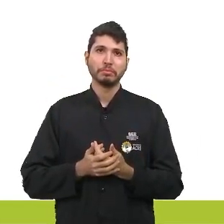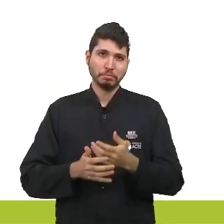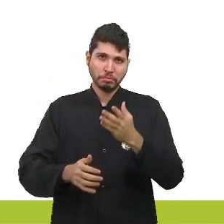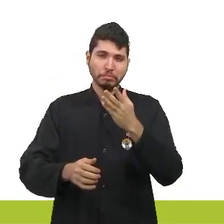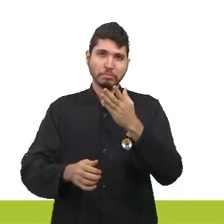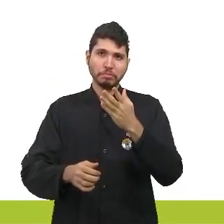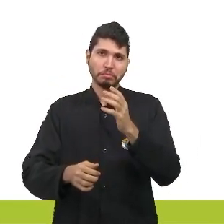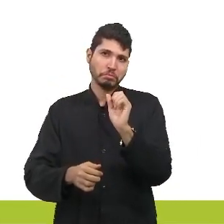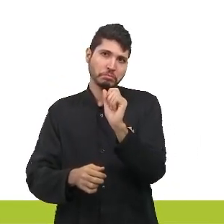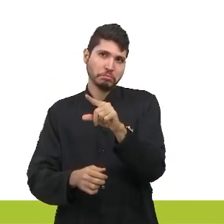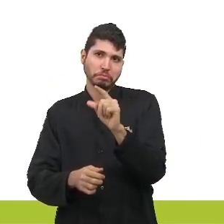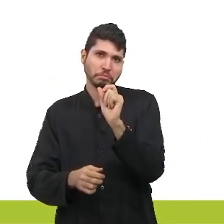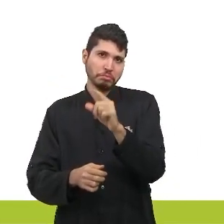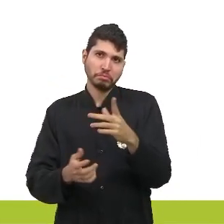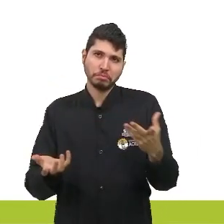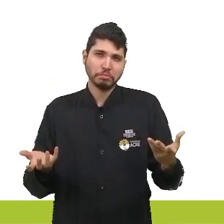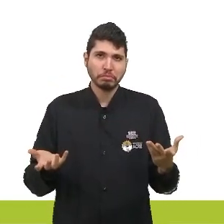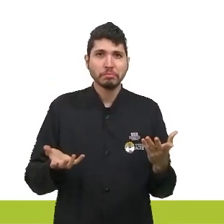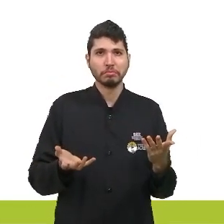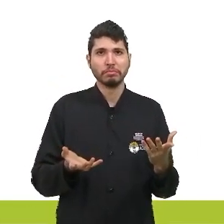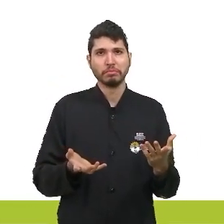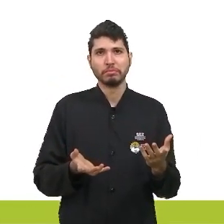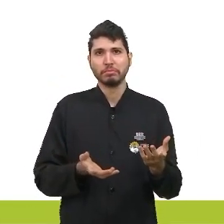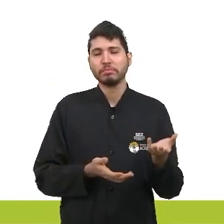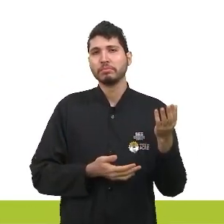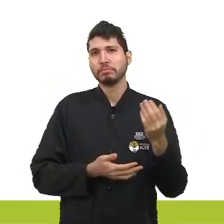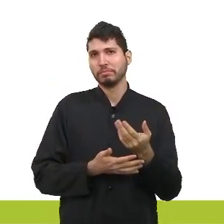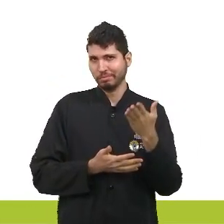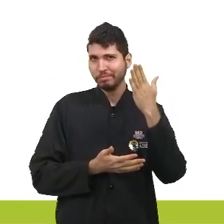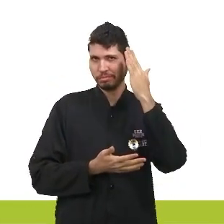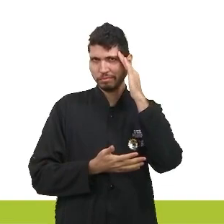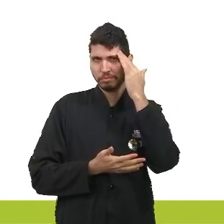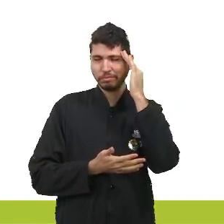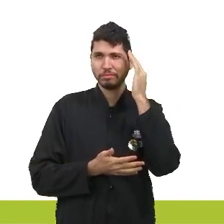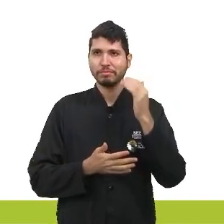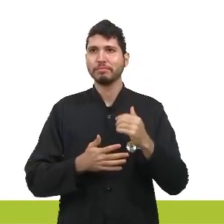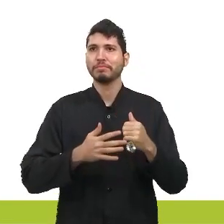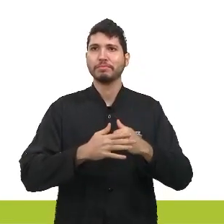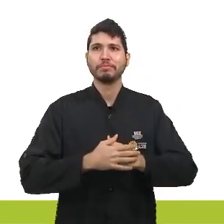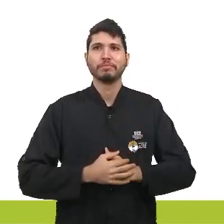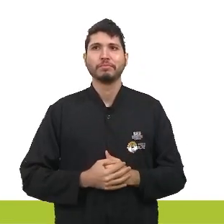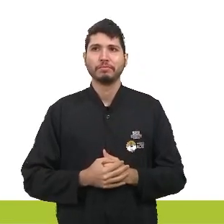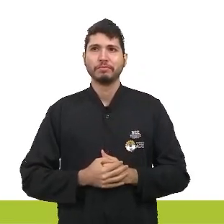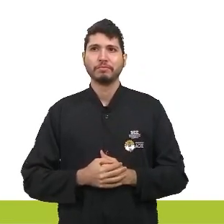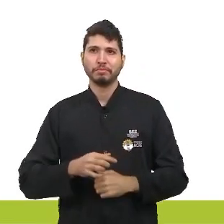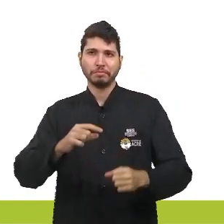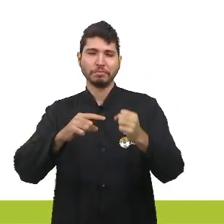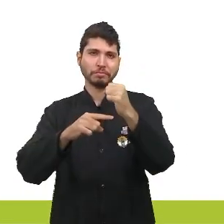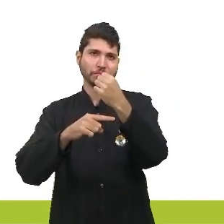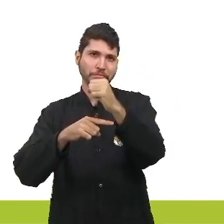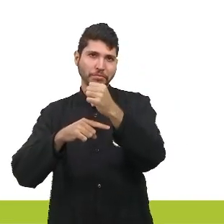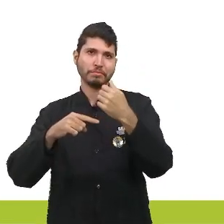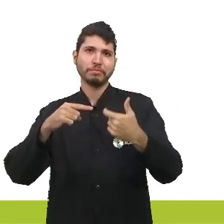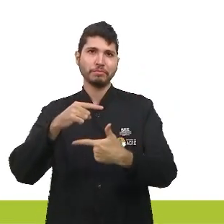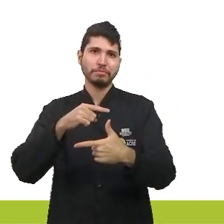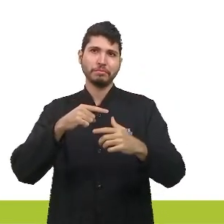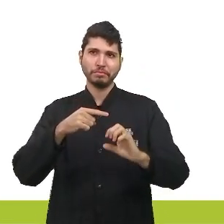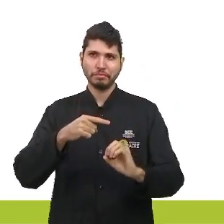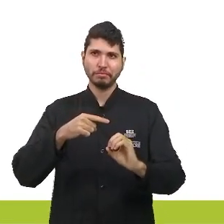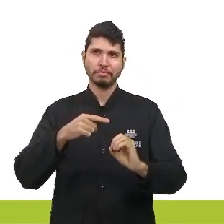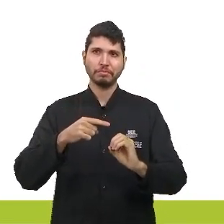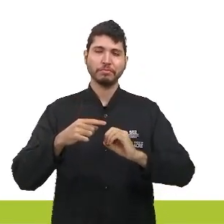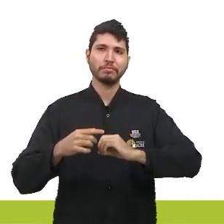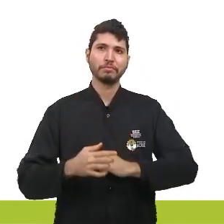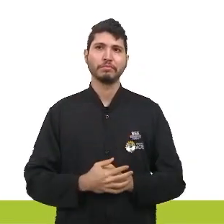branca. Nós teríamos 8 num total de 20 e depois, para